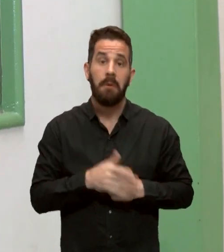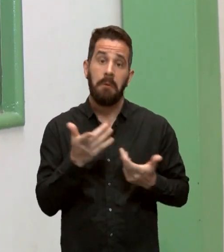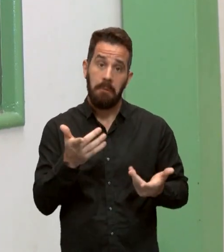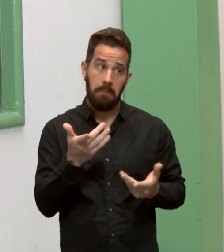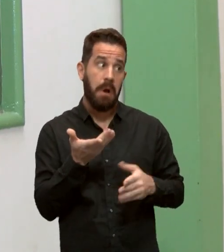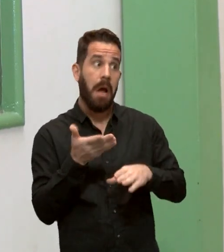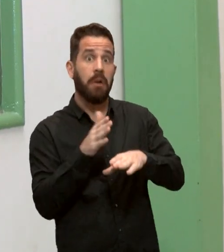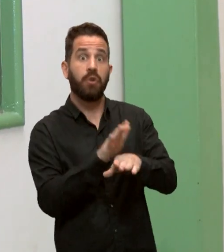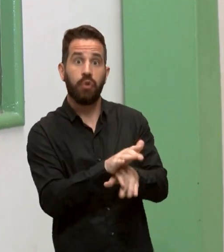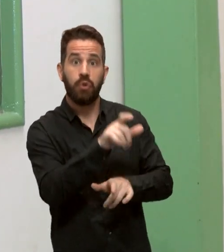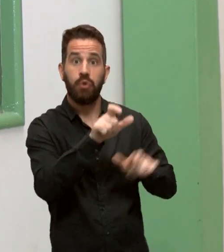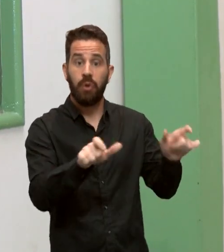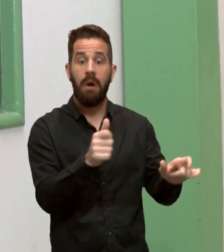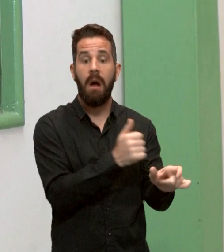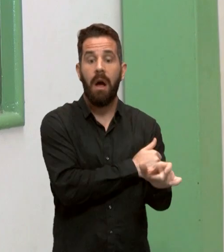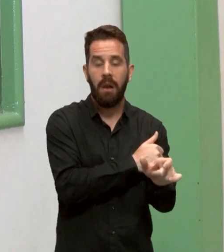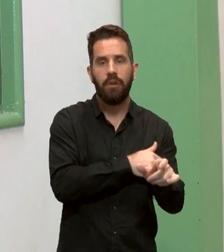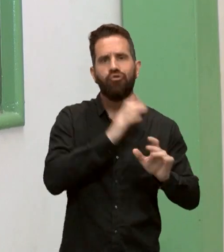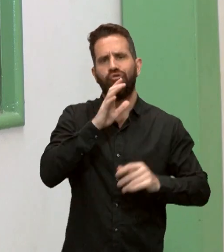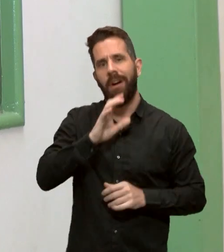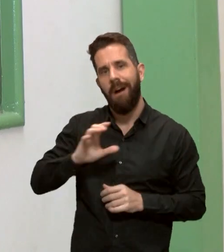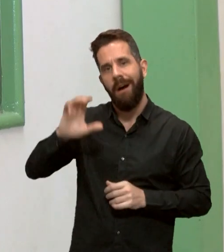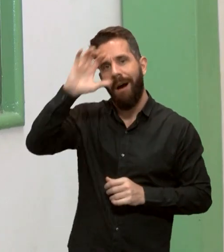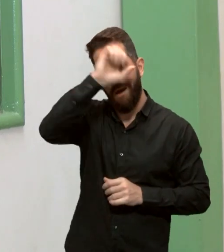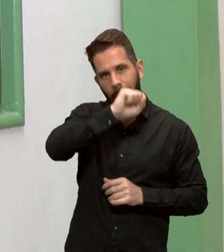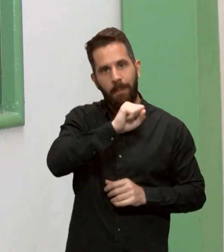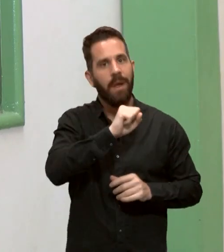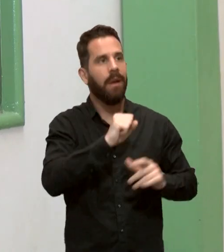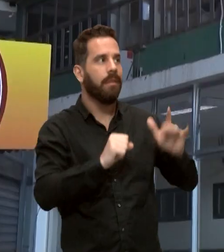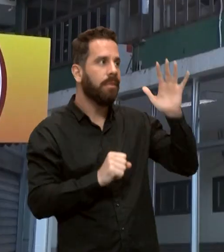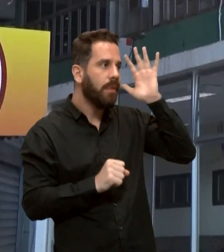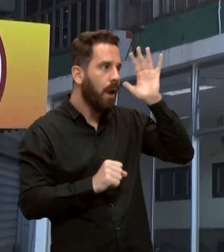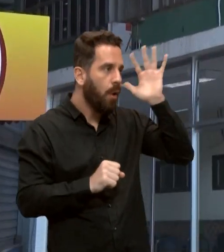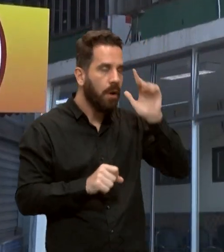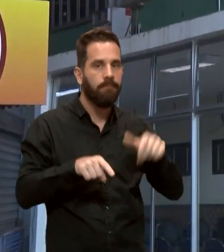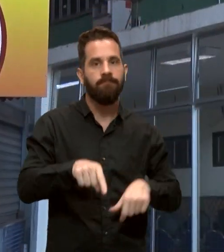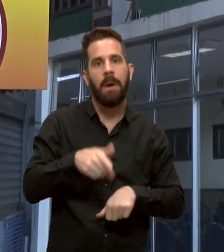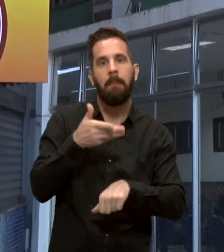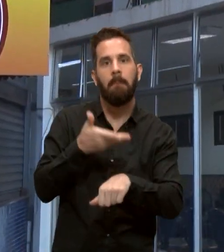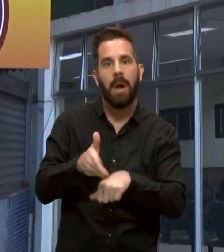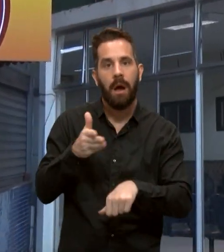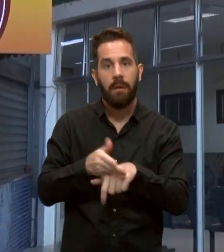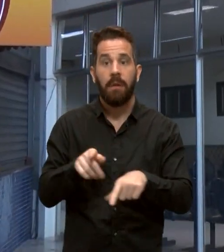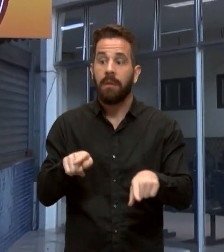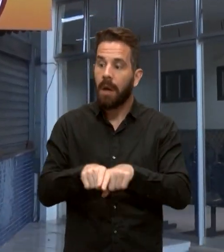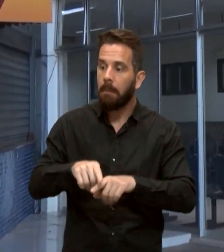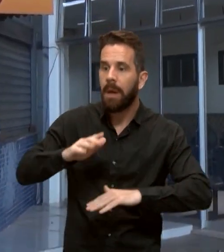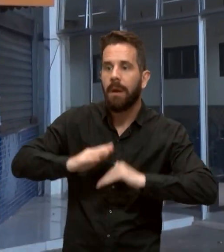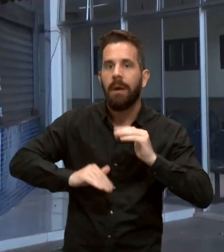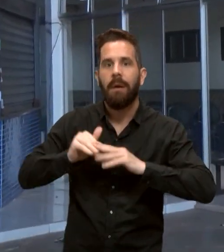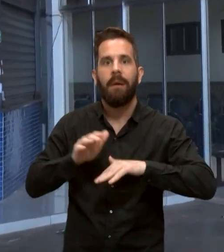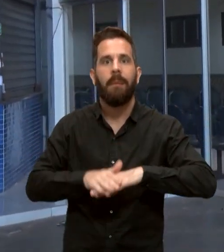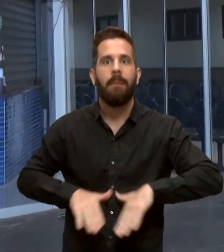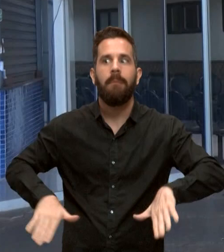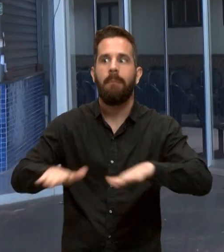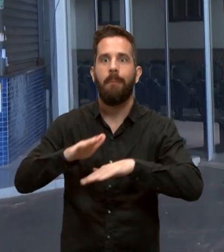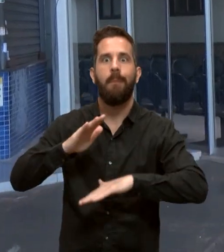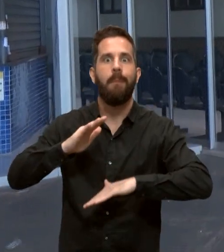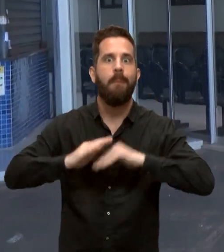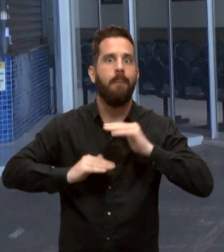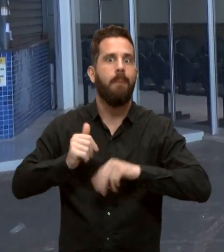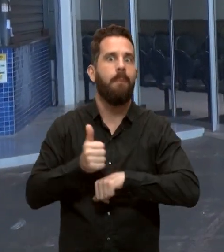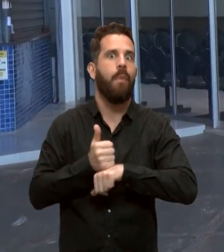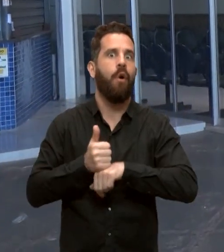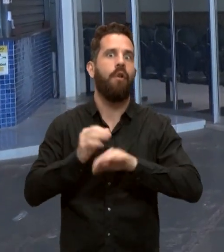vivencie na prática o que ele aprendeu na teoria, além de ter um contato com o ambiente profissional. E, Leonardo, por